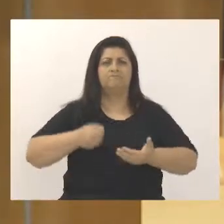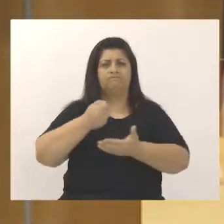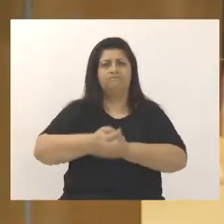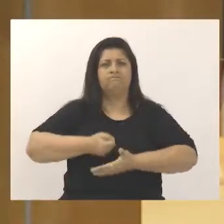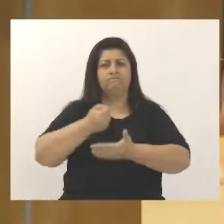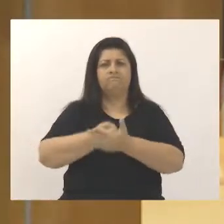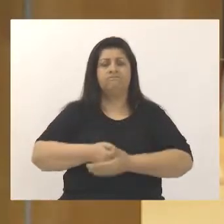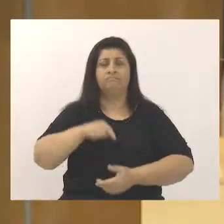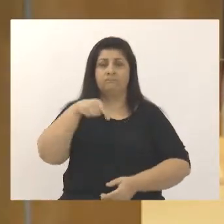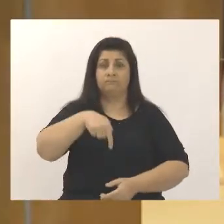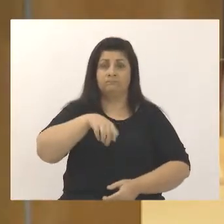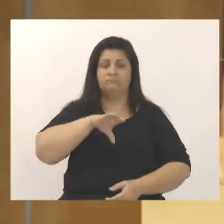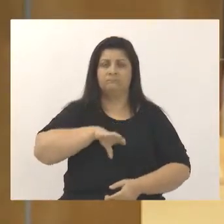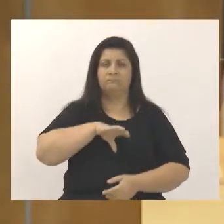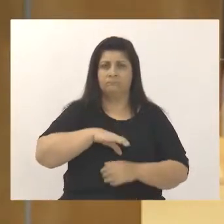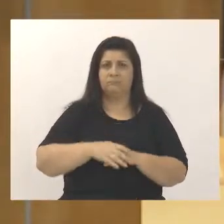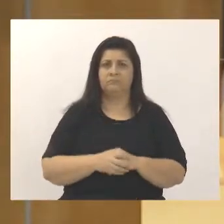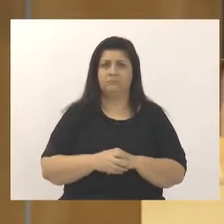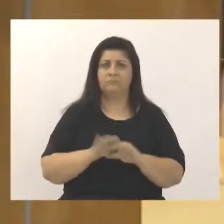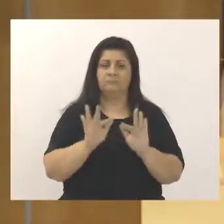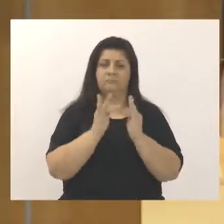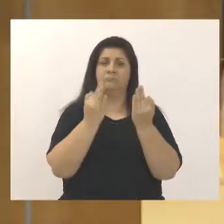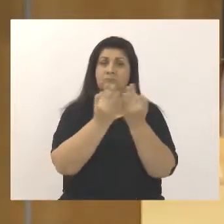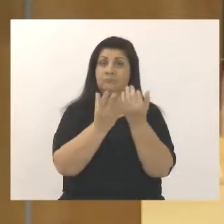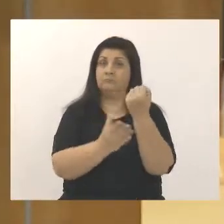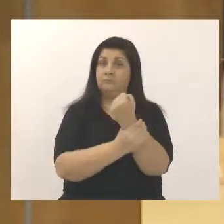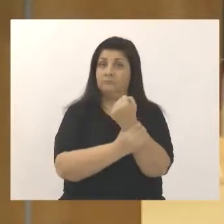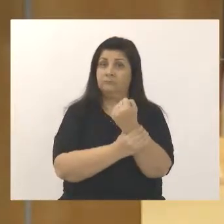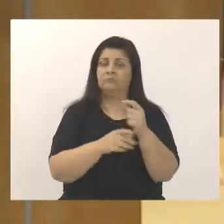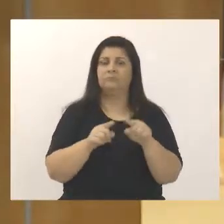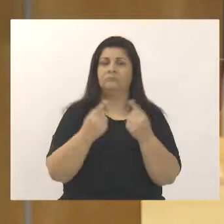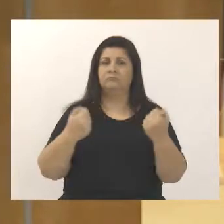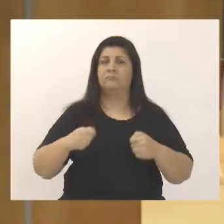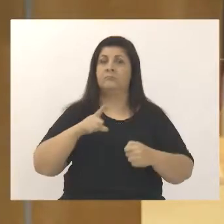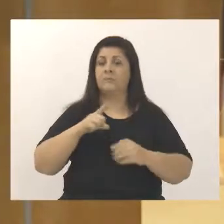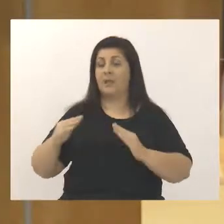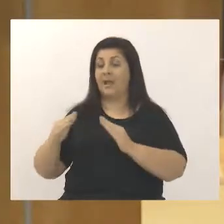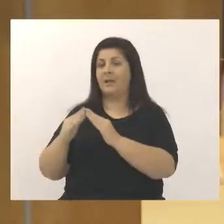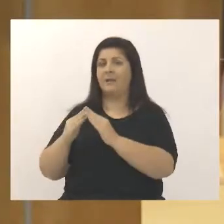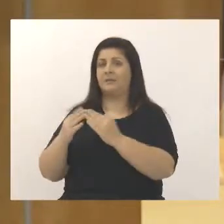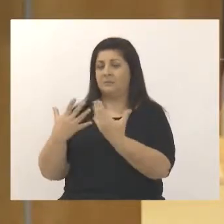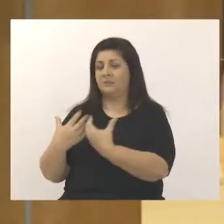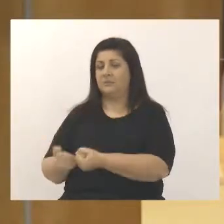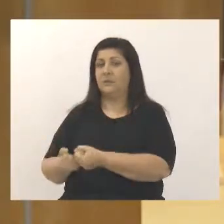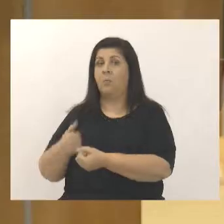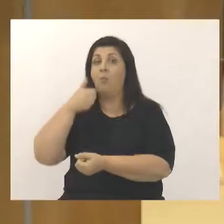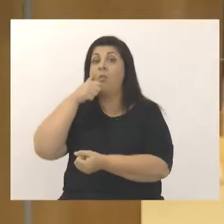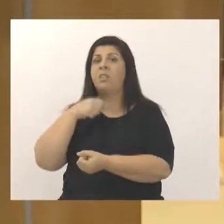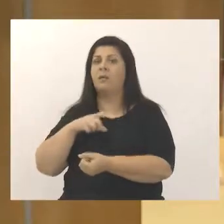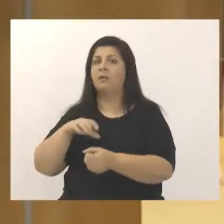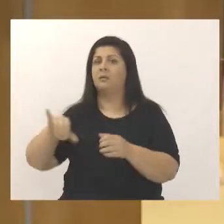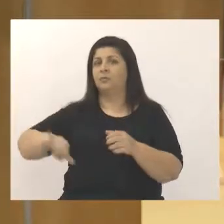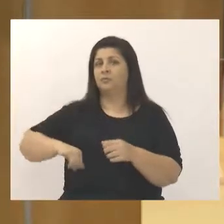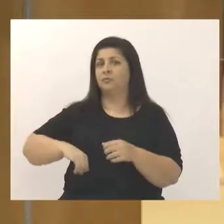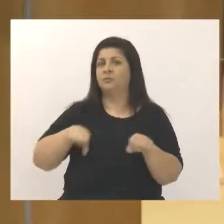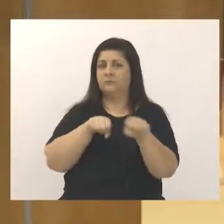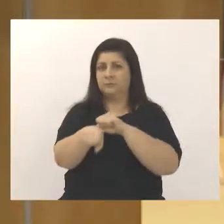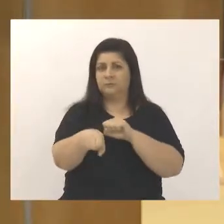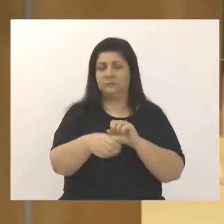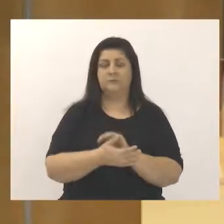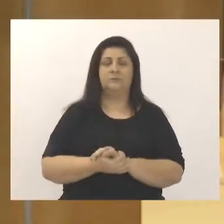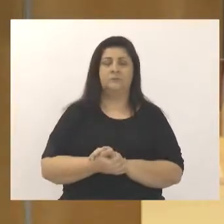nossa cidade, acho que é importante, a família segura, mas aqui tem que ter a casa-abrigo, para amparar as mulheres que são vitimadas de